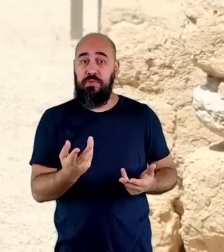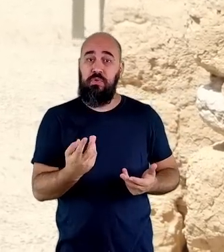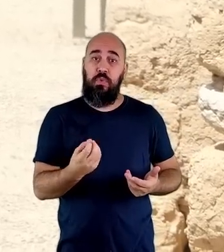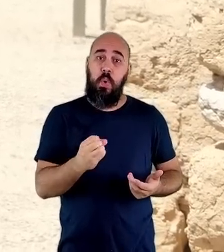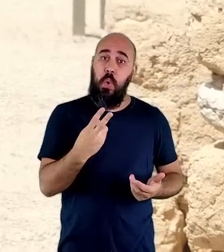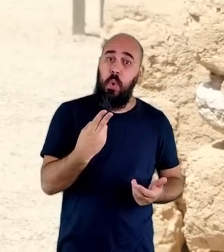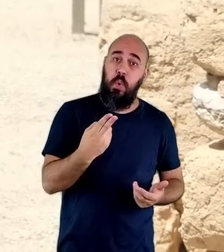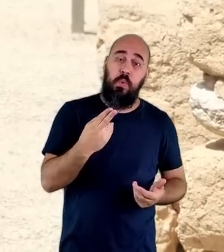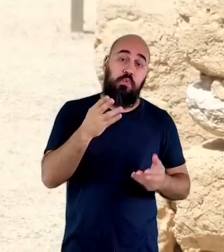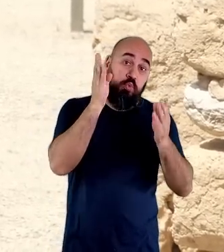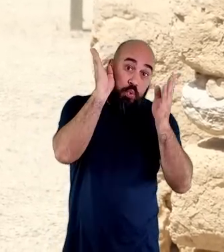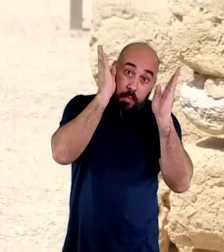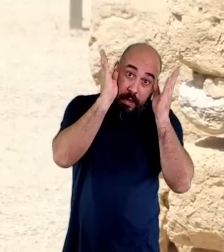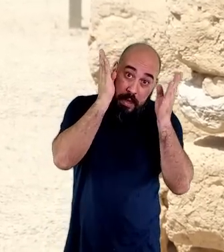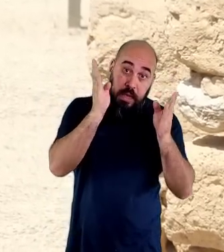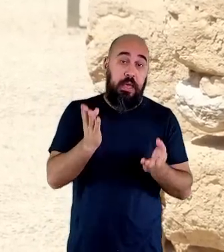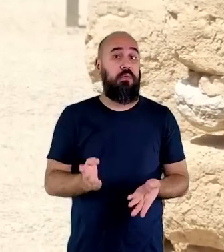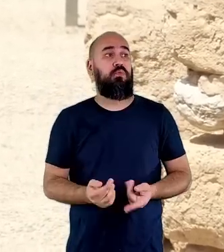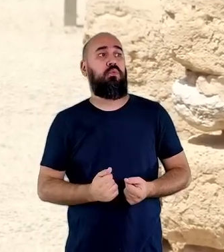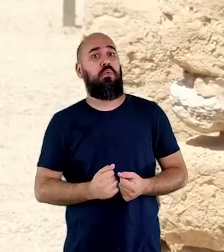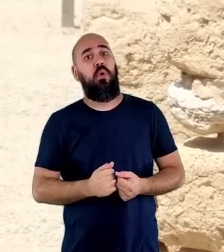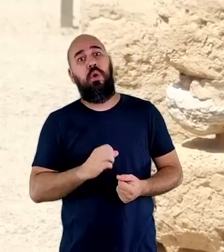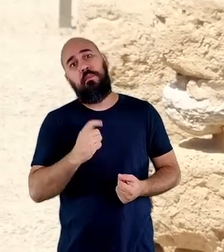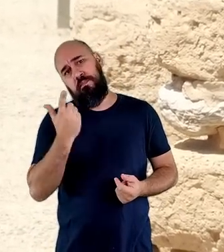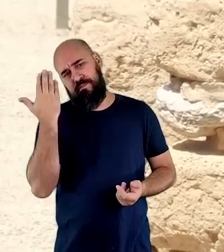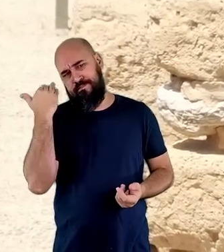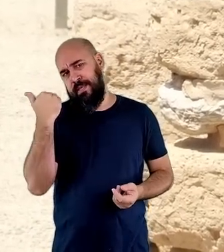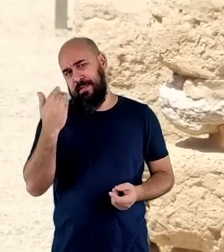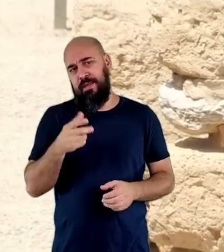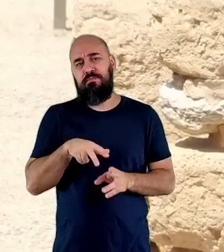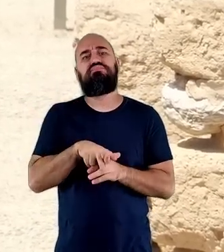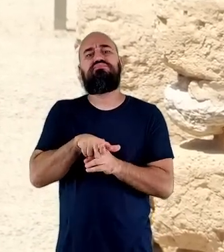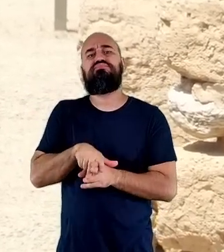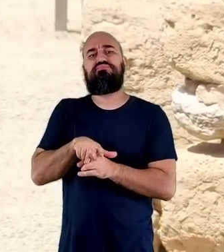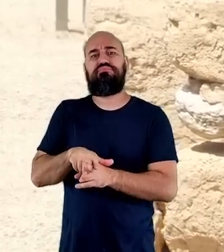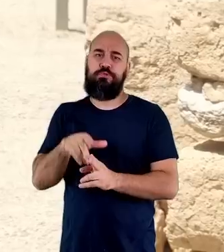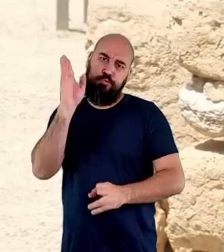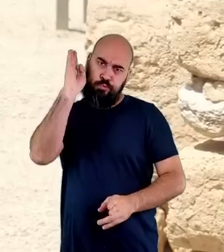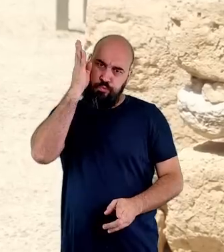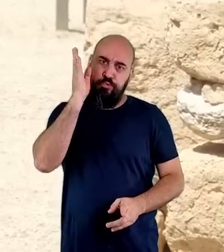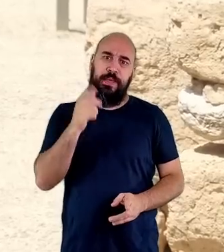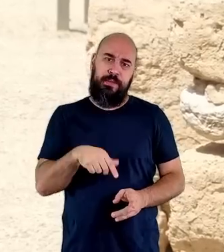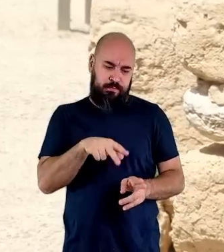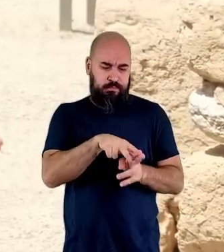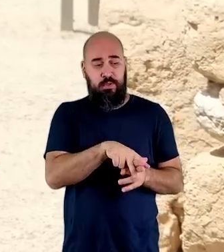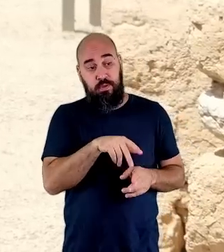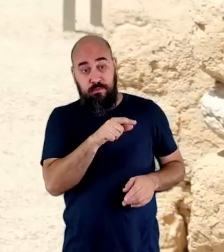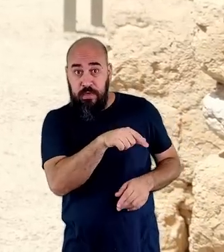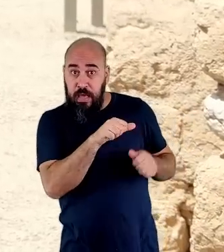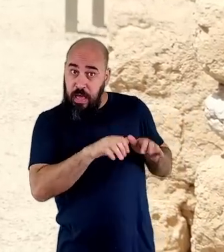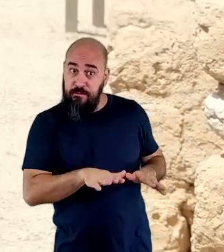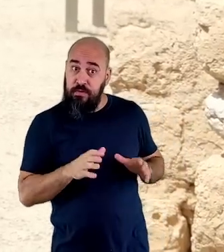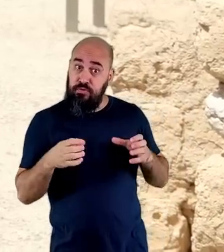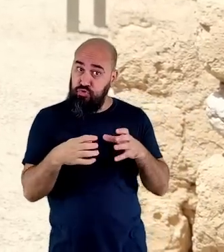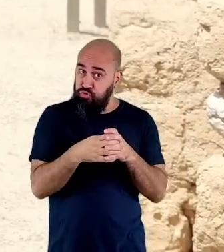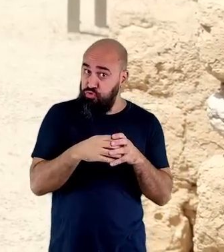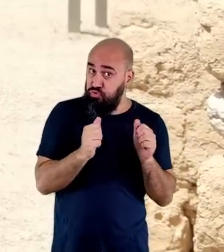eles ali, um jumentinho, que era o automóvel da época. Esses animais ficavam aqui, nesse pátio aqui.